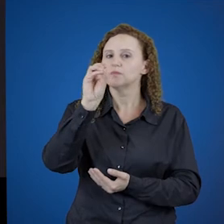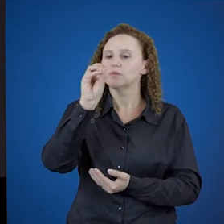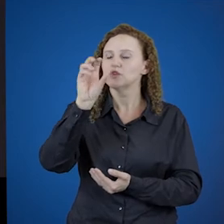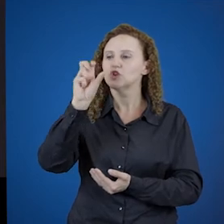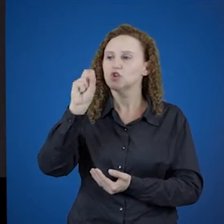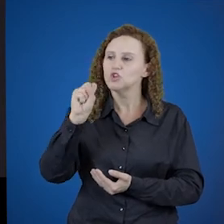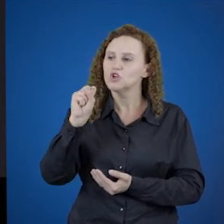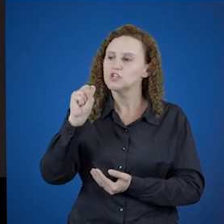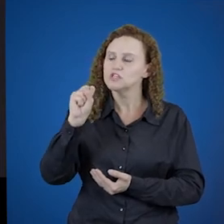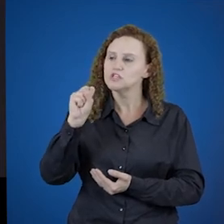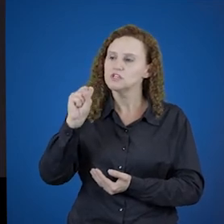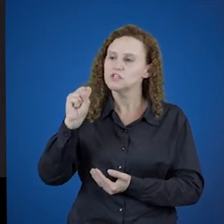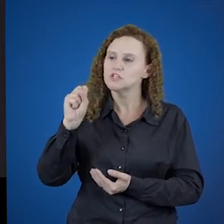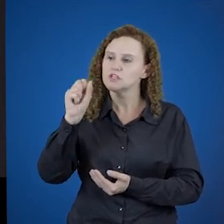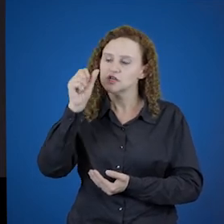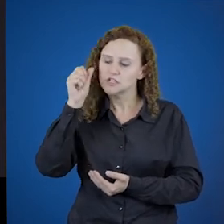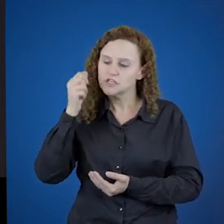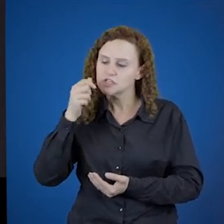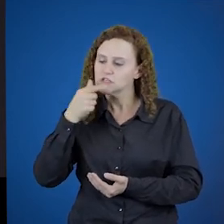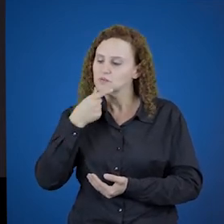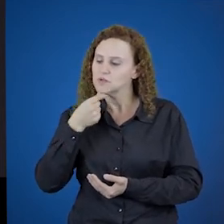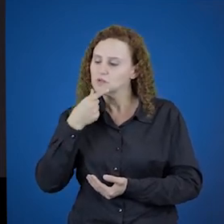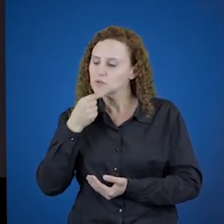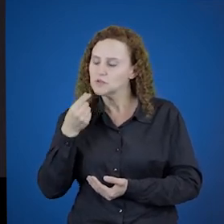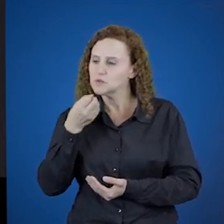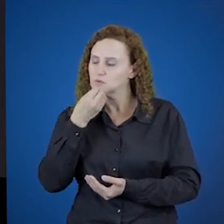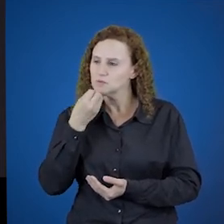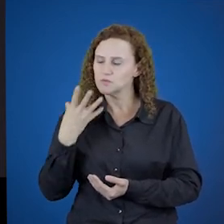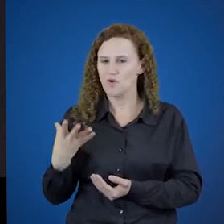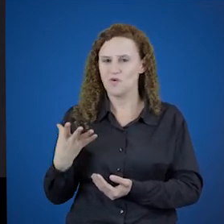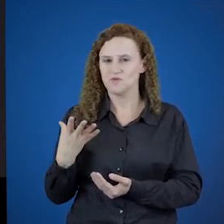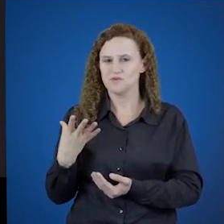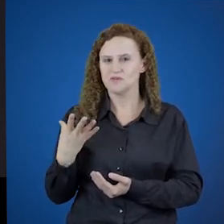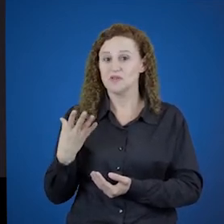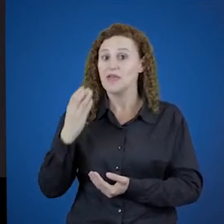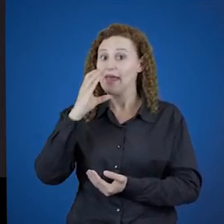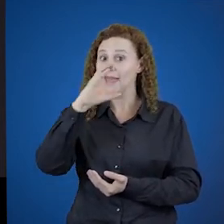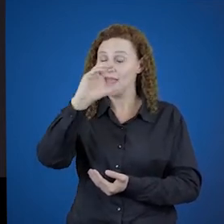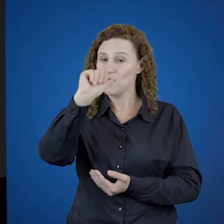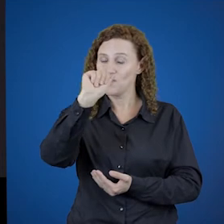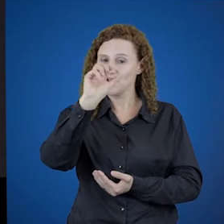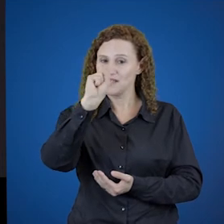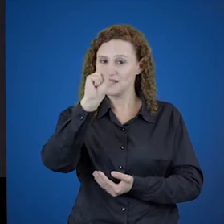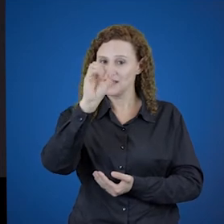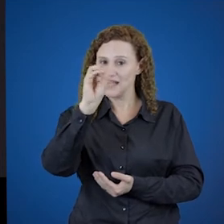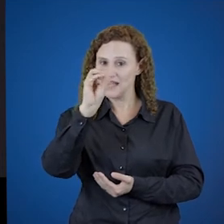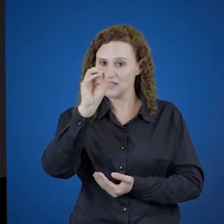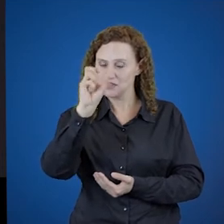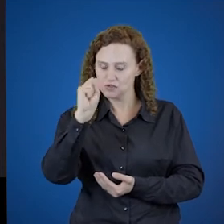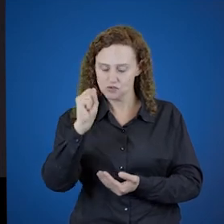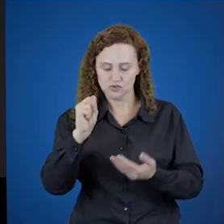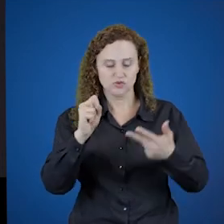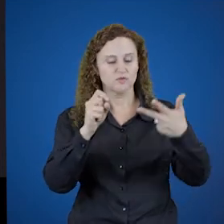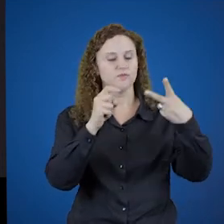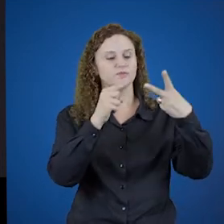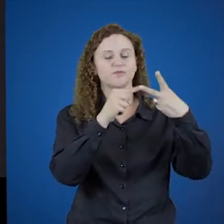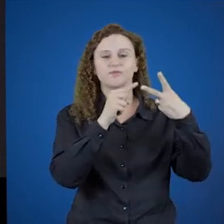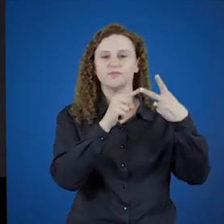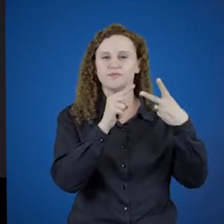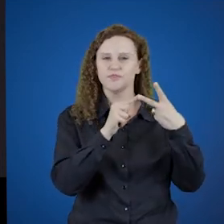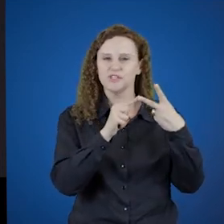meninos bons dos meninos bons o caso que traduzem o caso genitivo está no plural